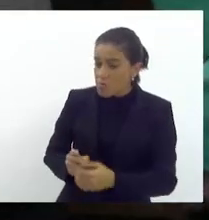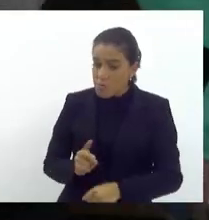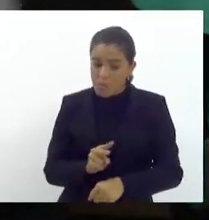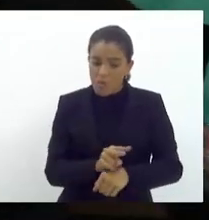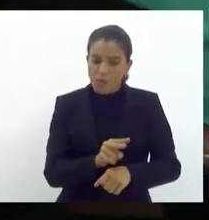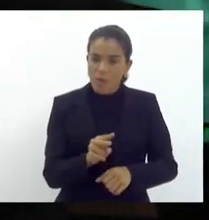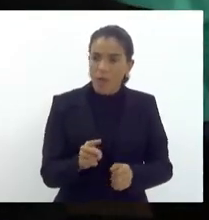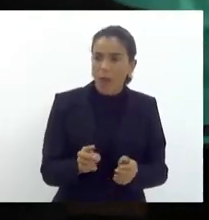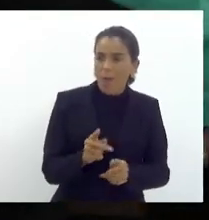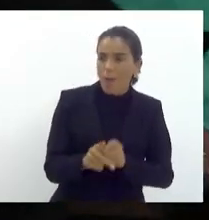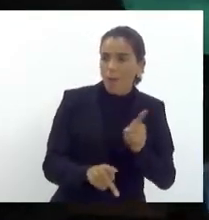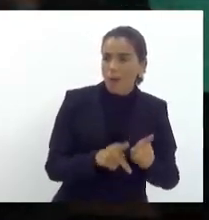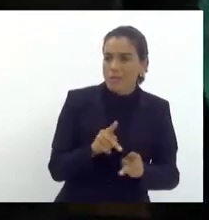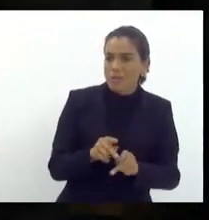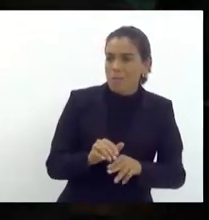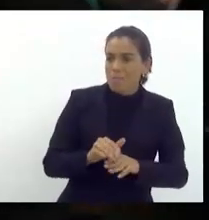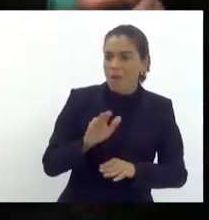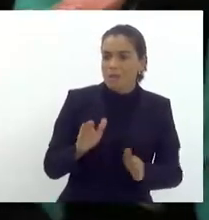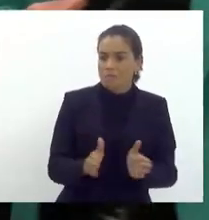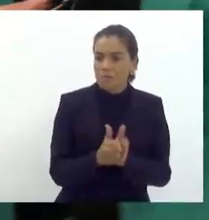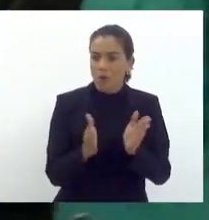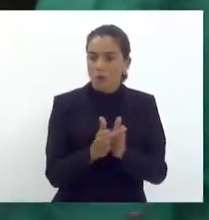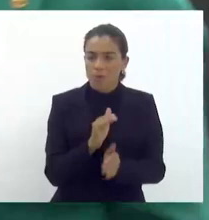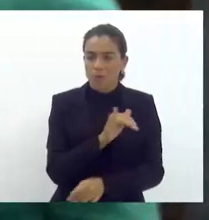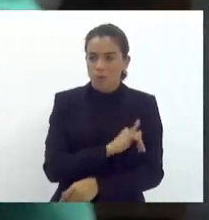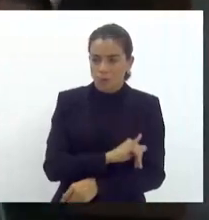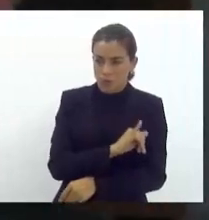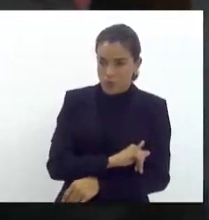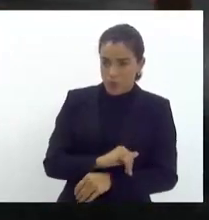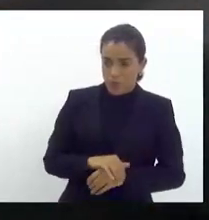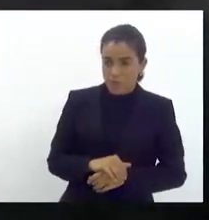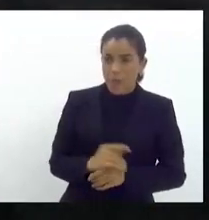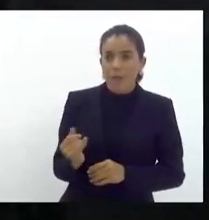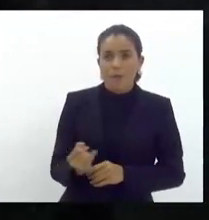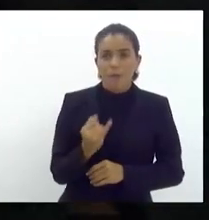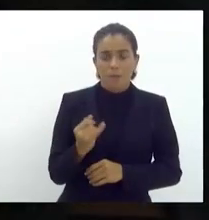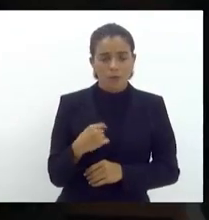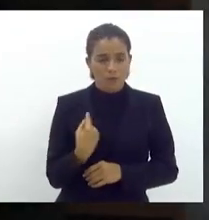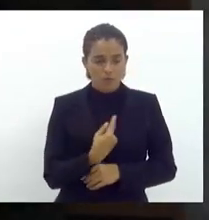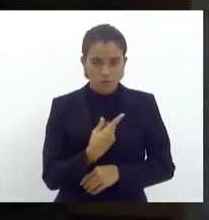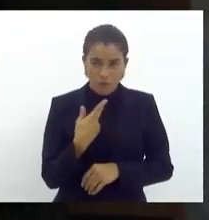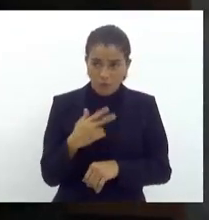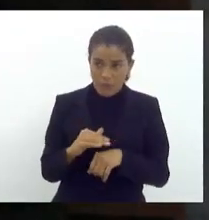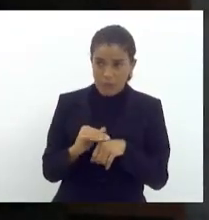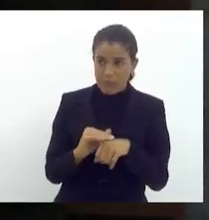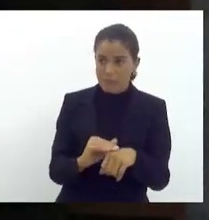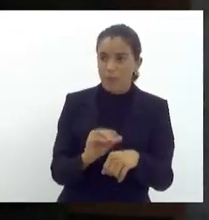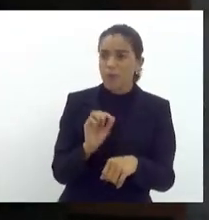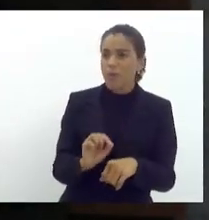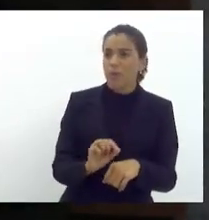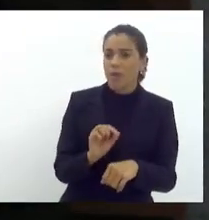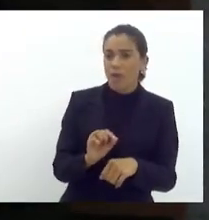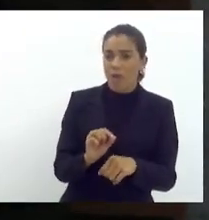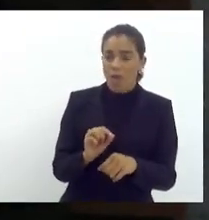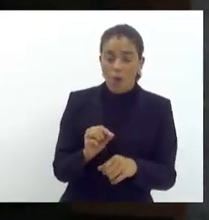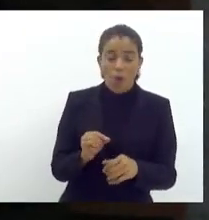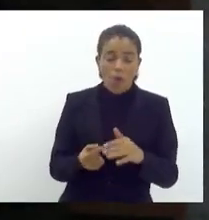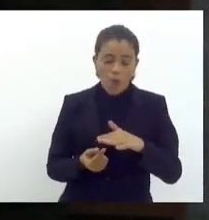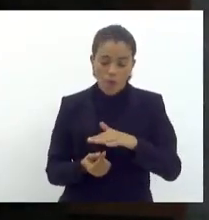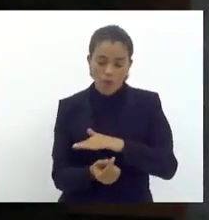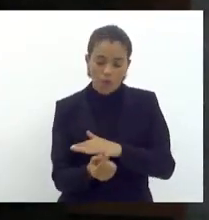a população mais vulnerável do Estado do Rio de Janeiro muito importante a gente dizer que o fundo de combate a pobreza